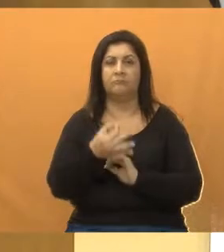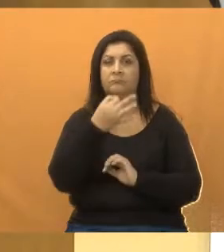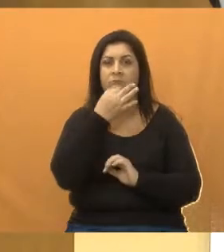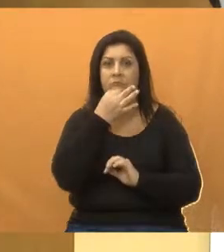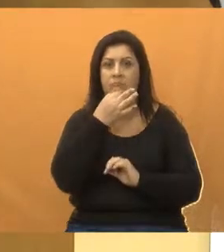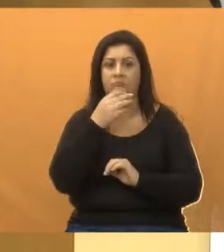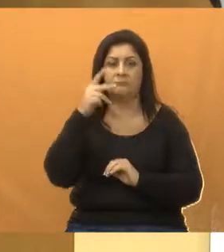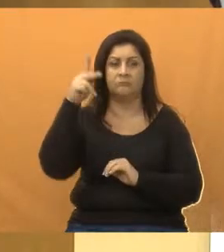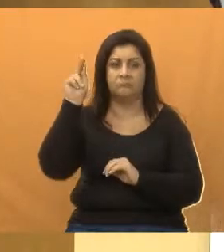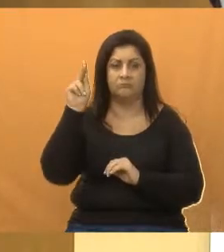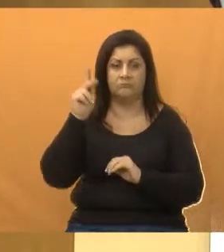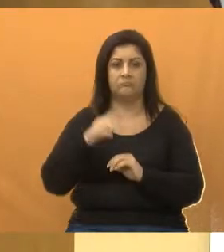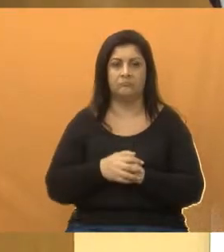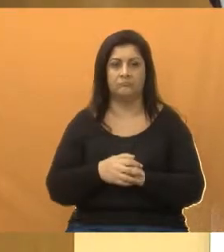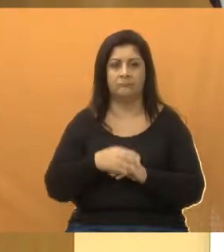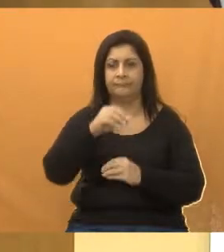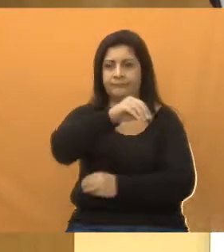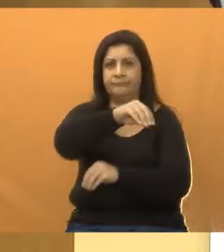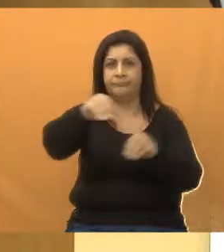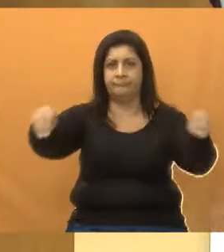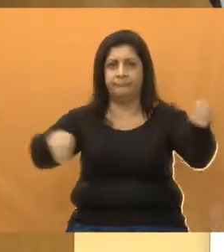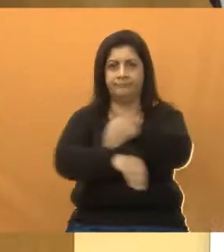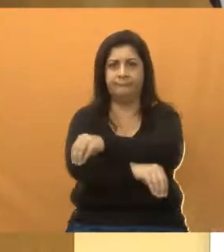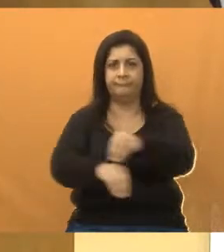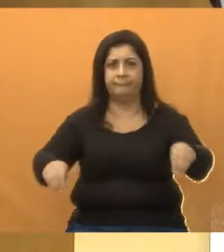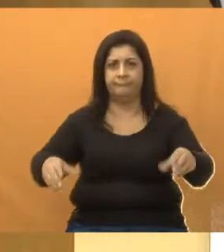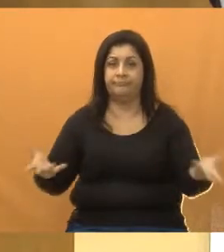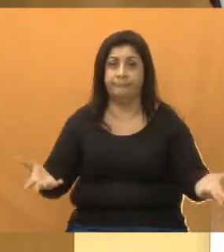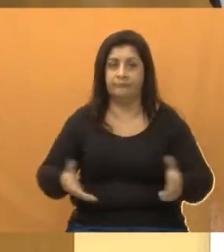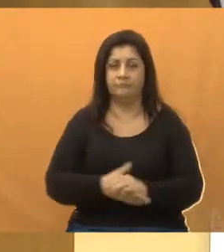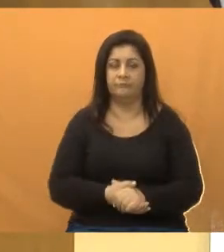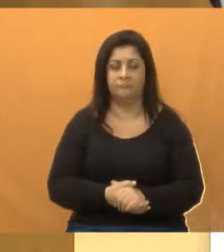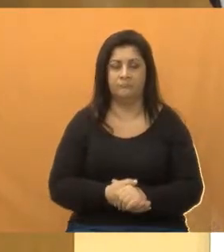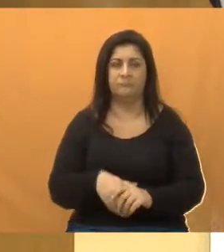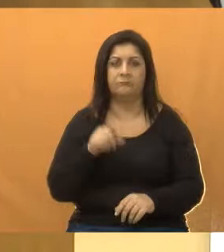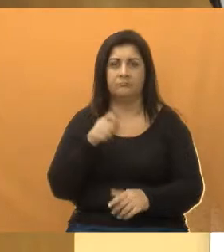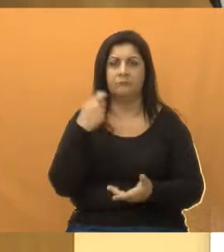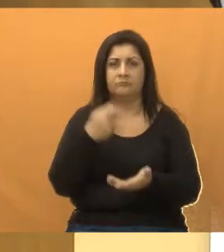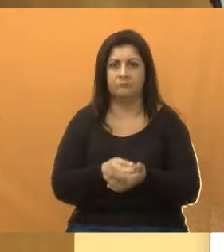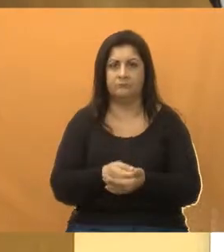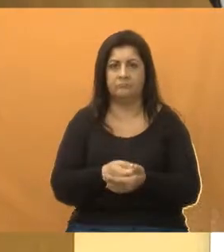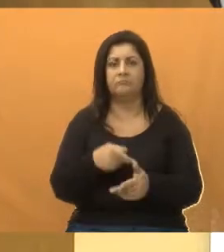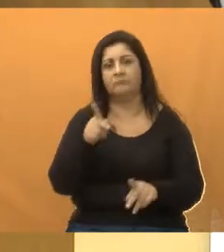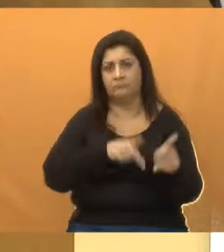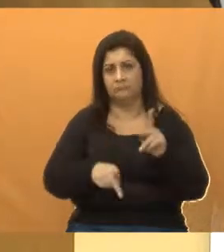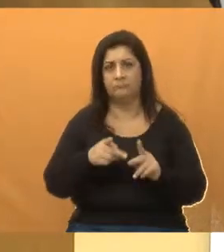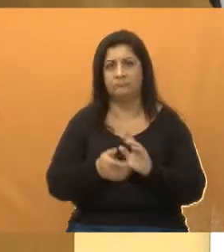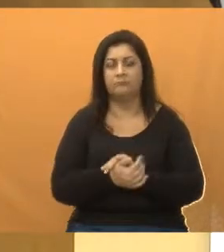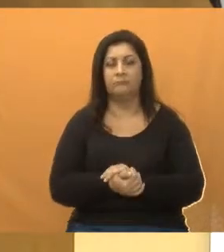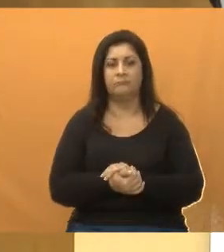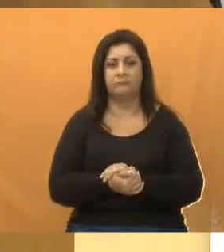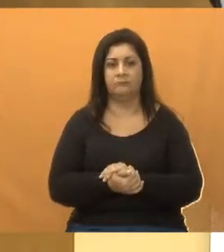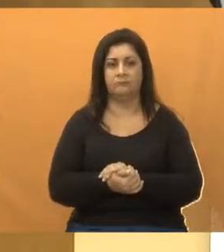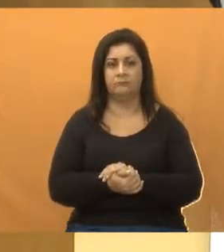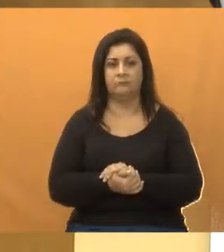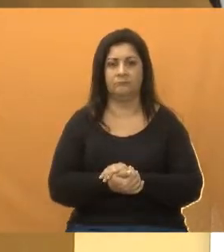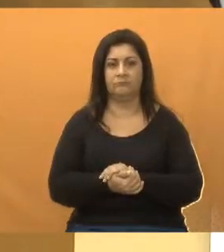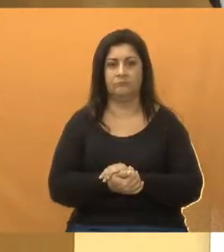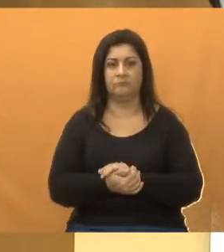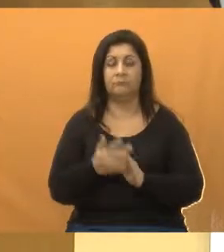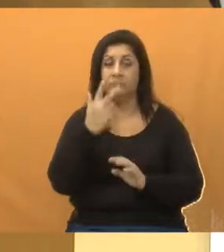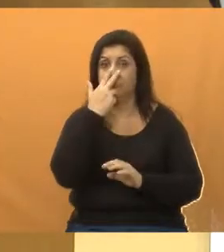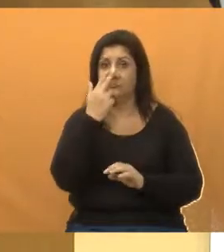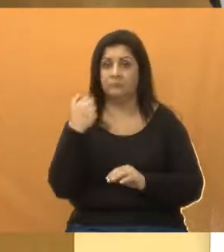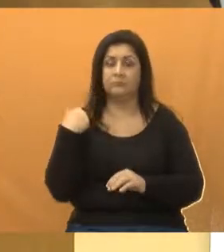vista, é como eu falei aqui, é trocar 6 por meia dúzia. Né? No fim das contas aqui, quem paga aqui vai ser o contribuinte. Né? Eu acho que a gente